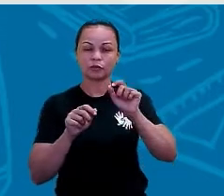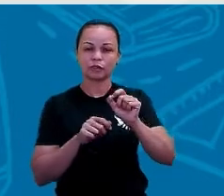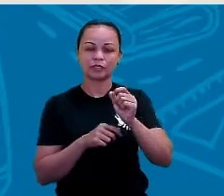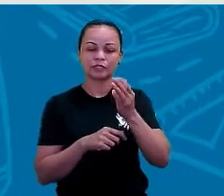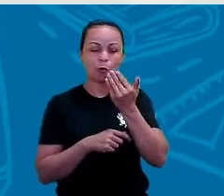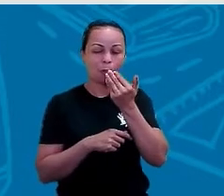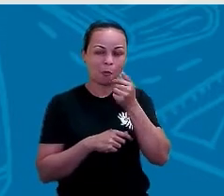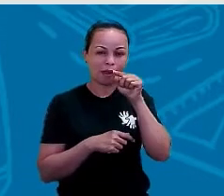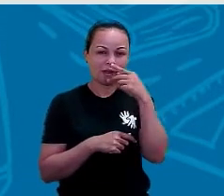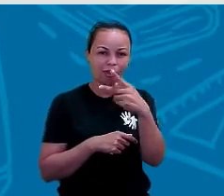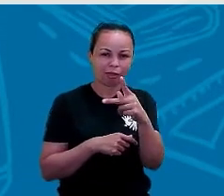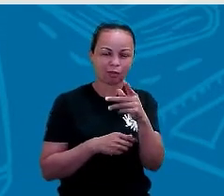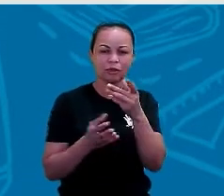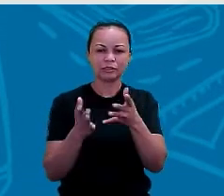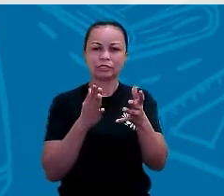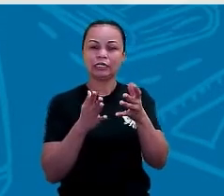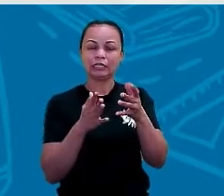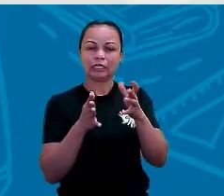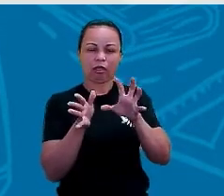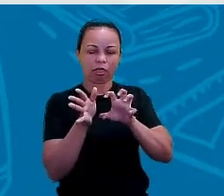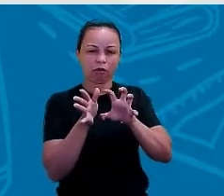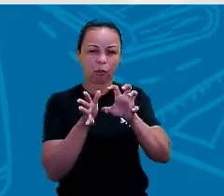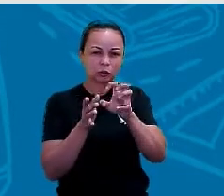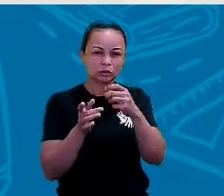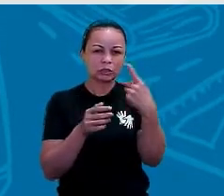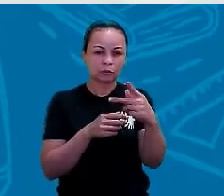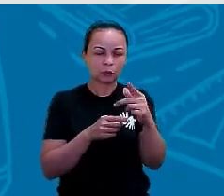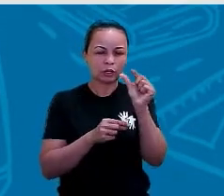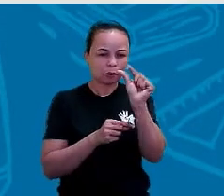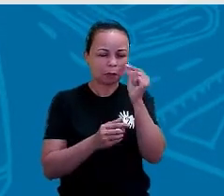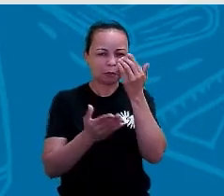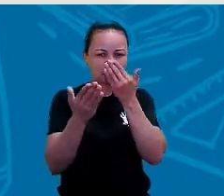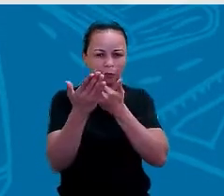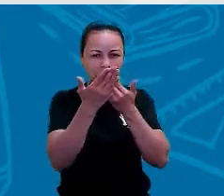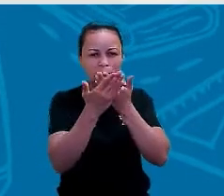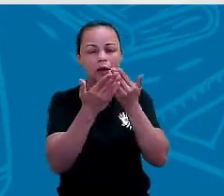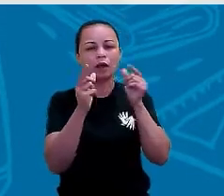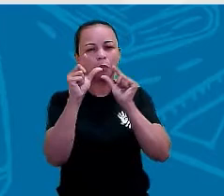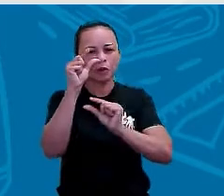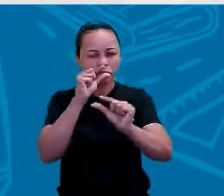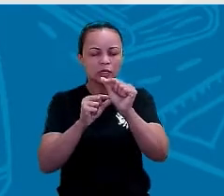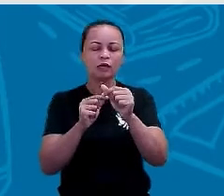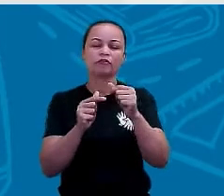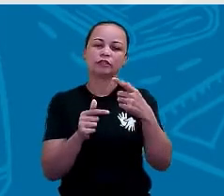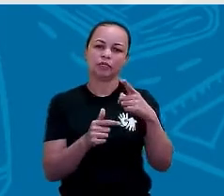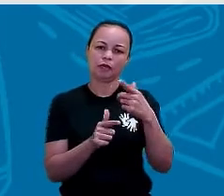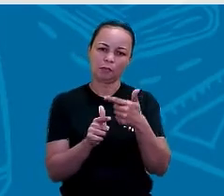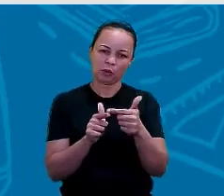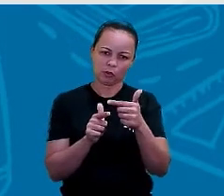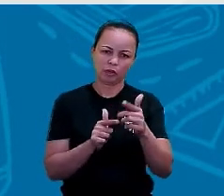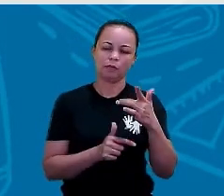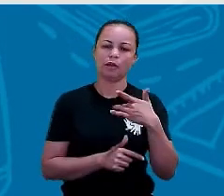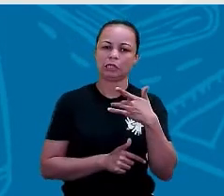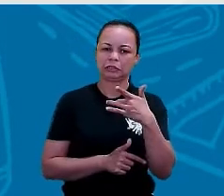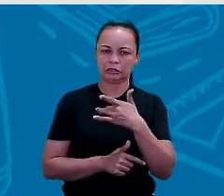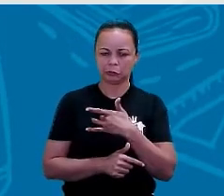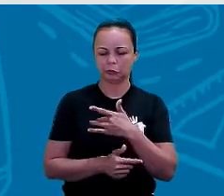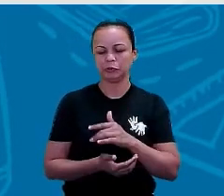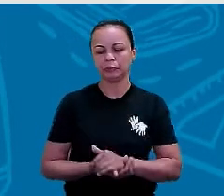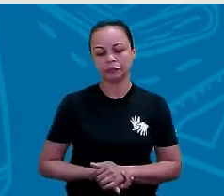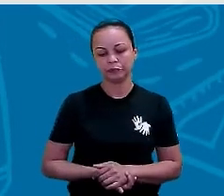contaminado, muito contaminado por esse micro-organismo, a gente vai prejudicar a nossa saúde, tá